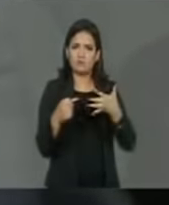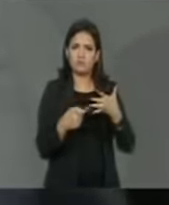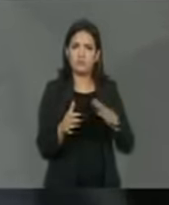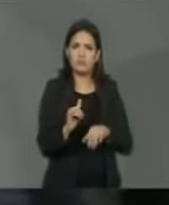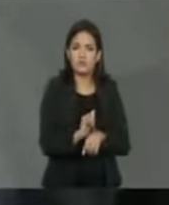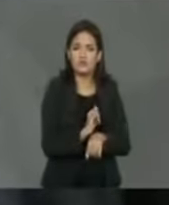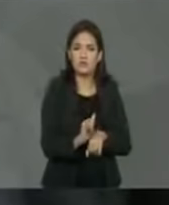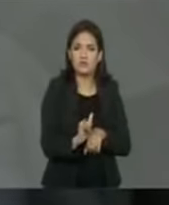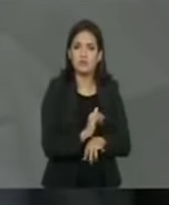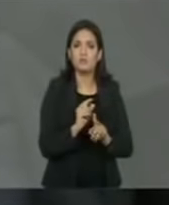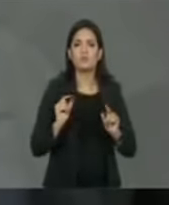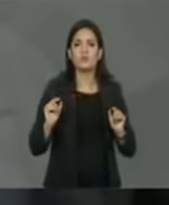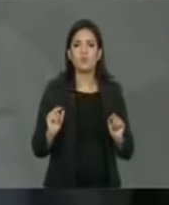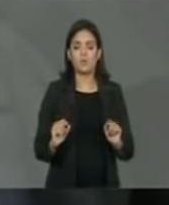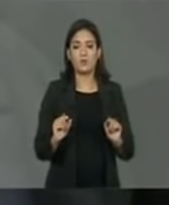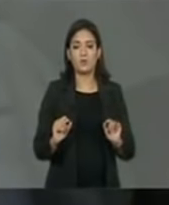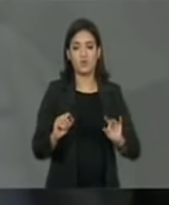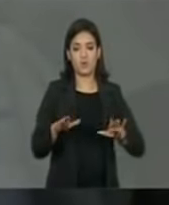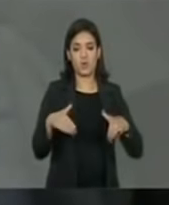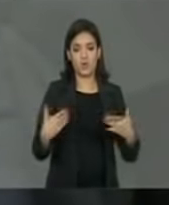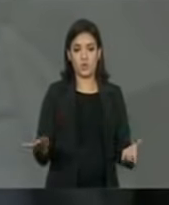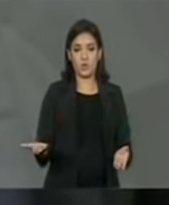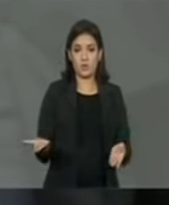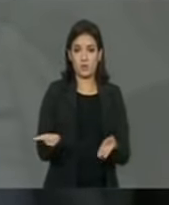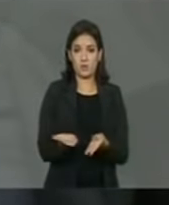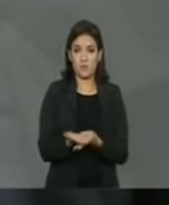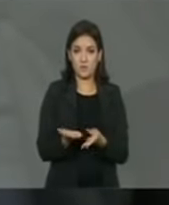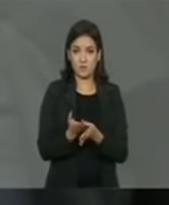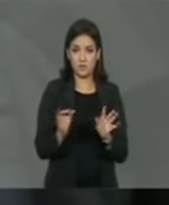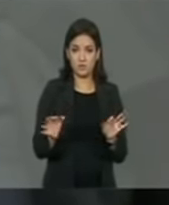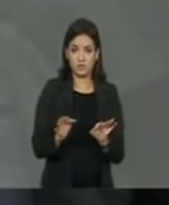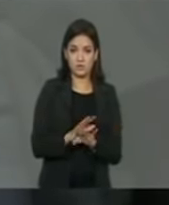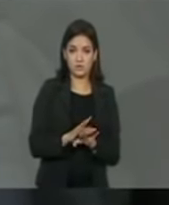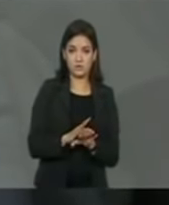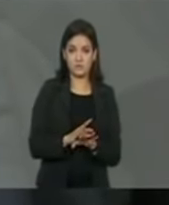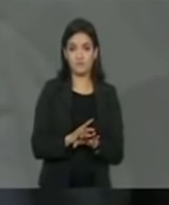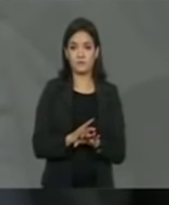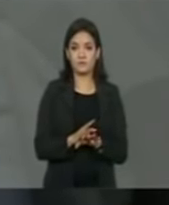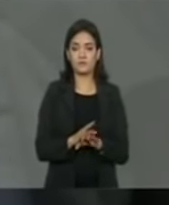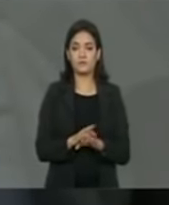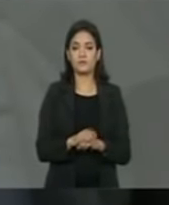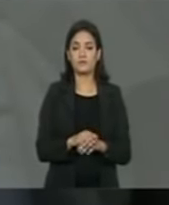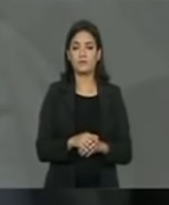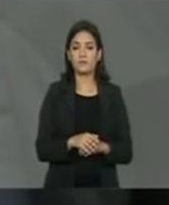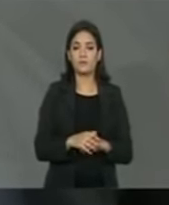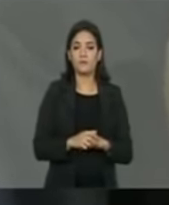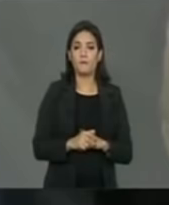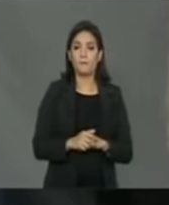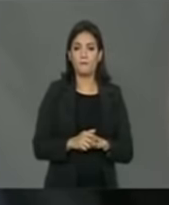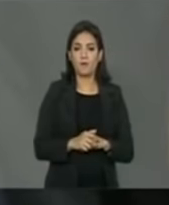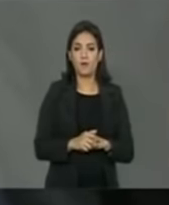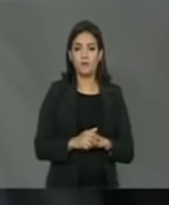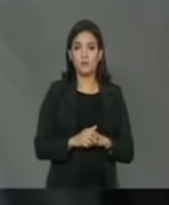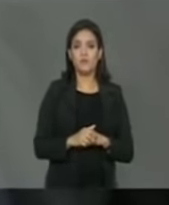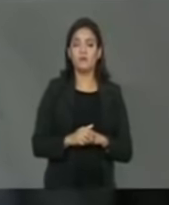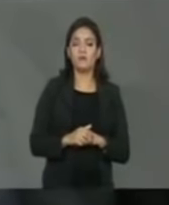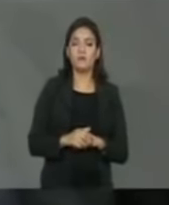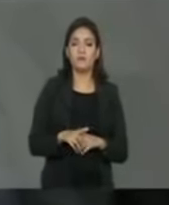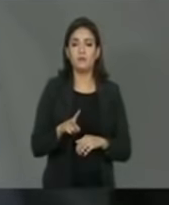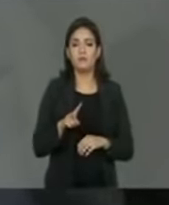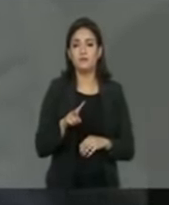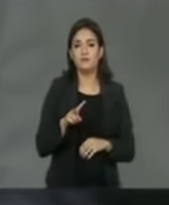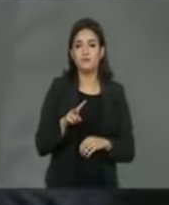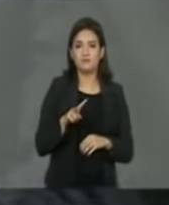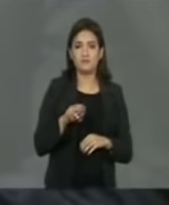do trânsito em julgado vai implicar vai implicar impunidade ora